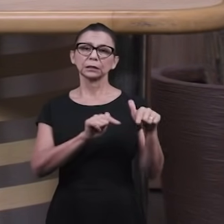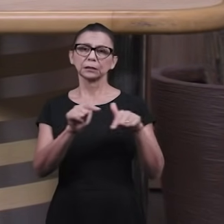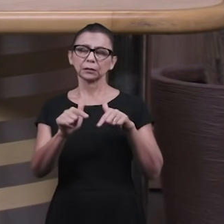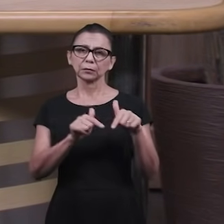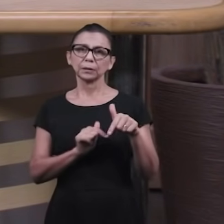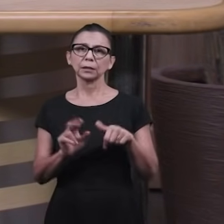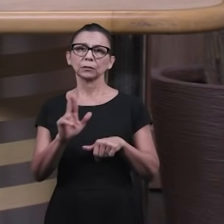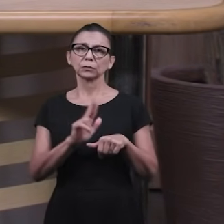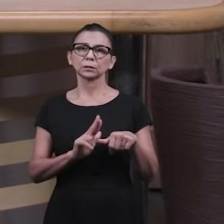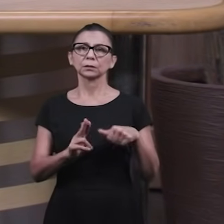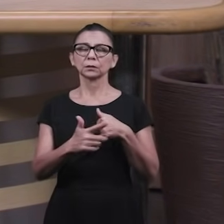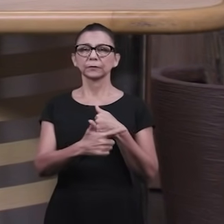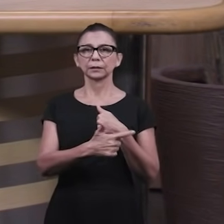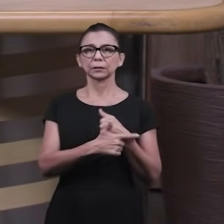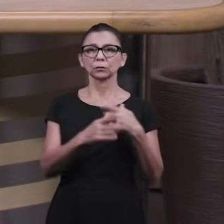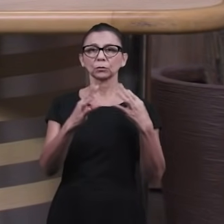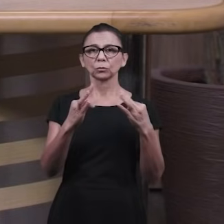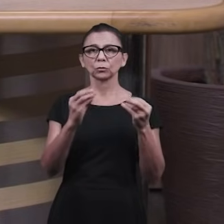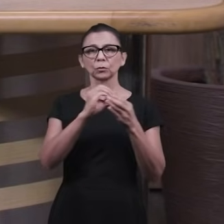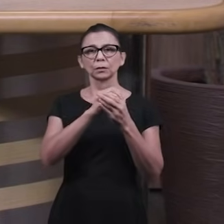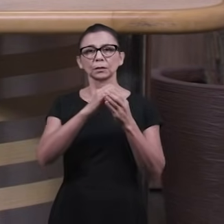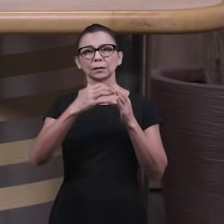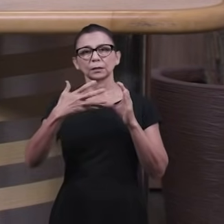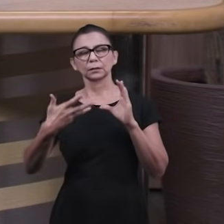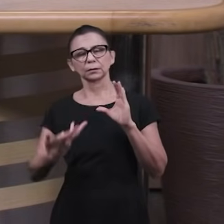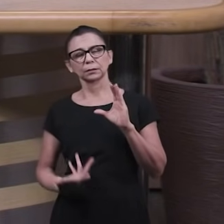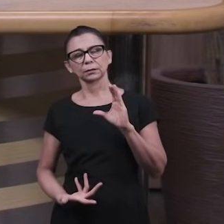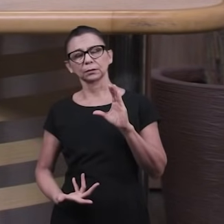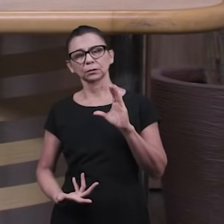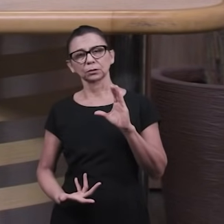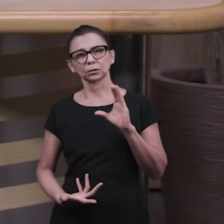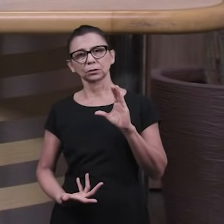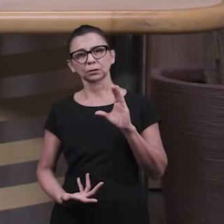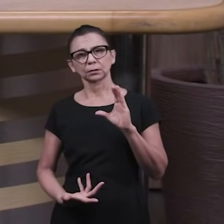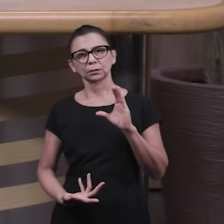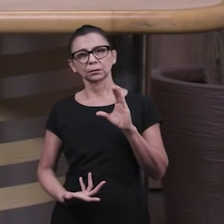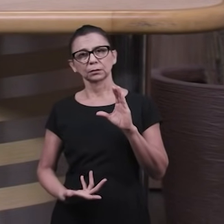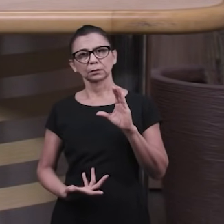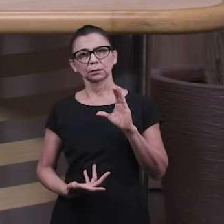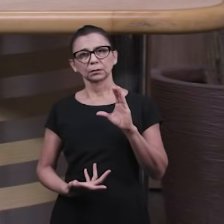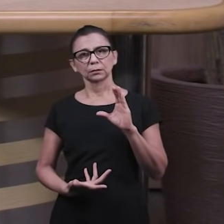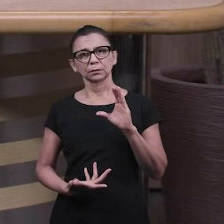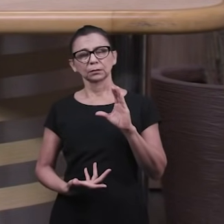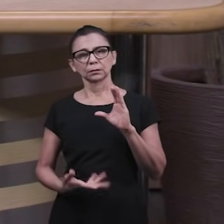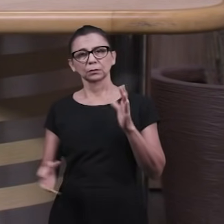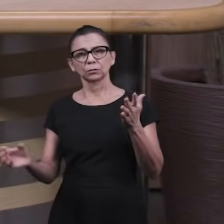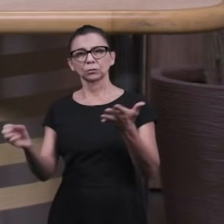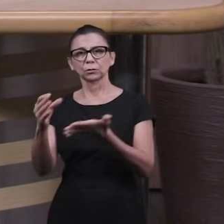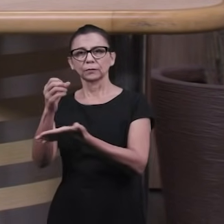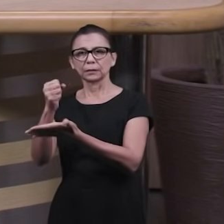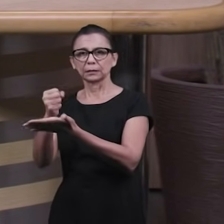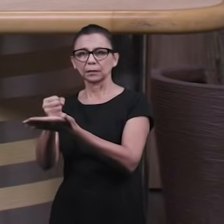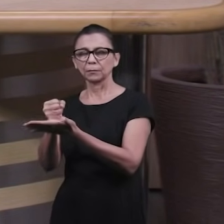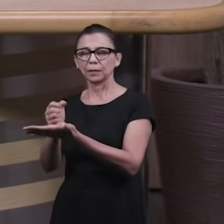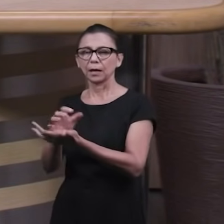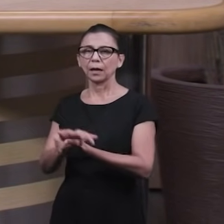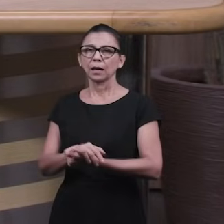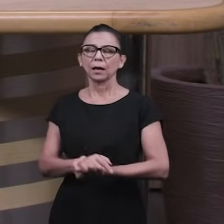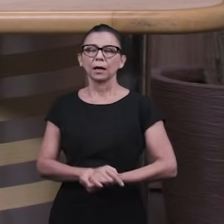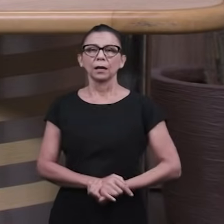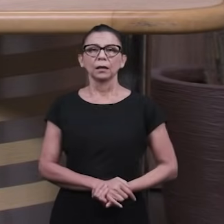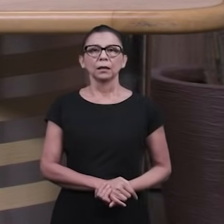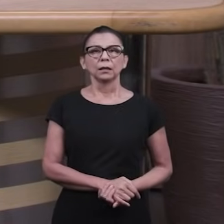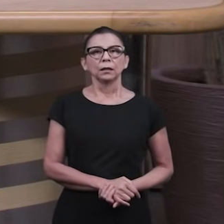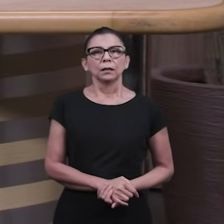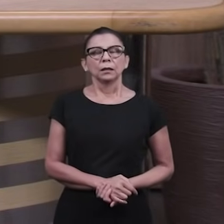as características todas que a Bíblia mostra no Novo Testamento. Isso para nós foi